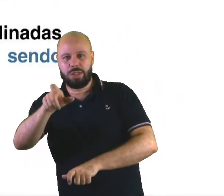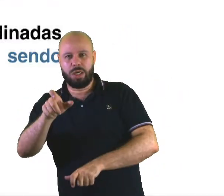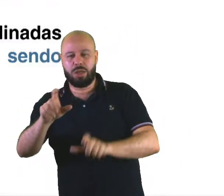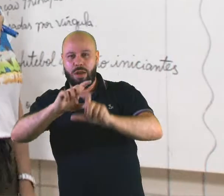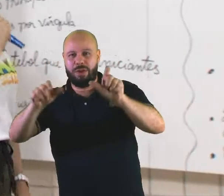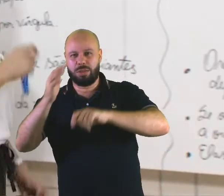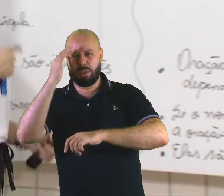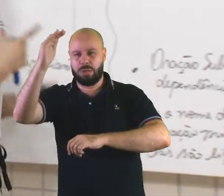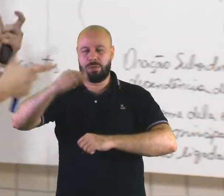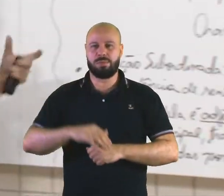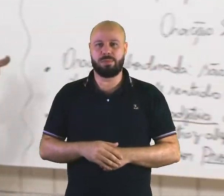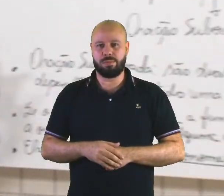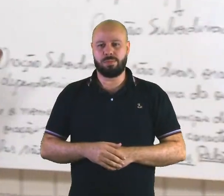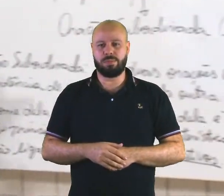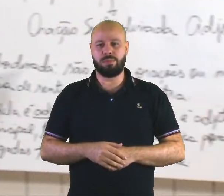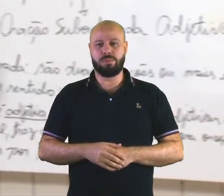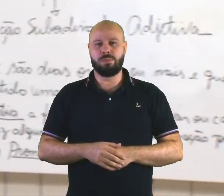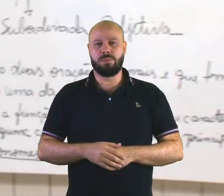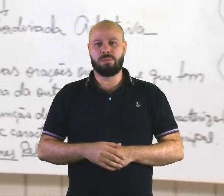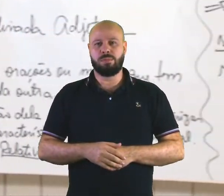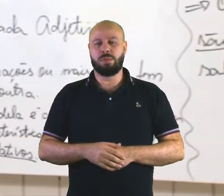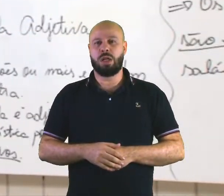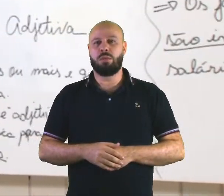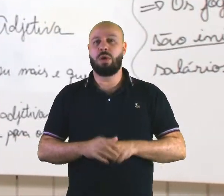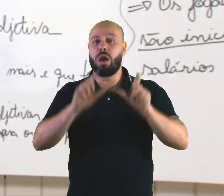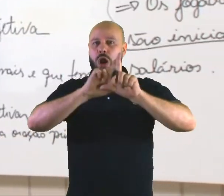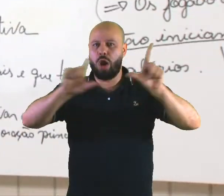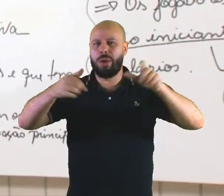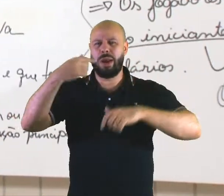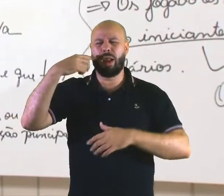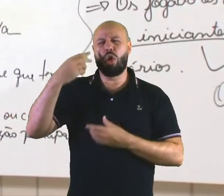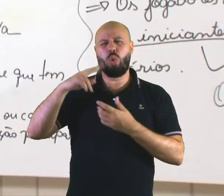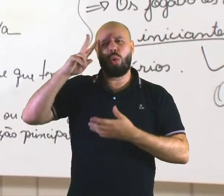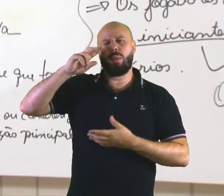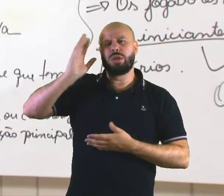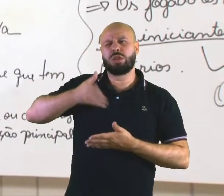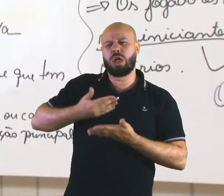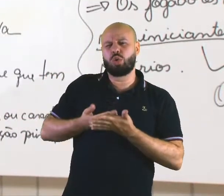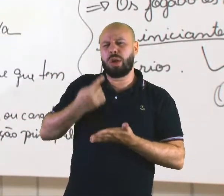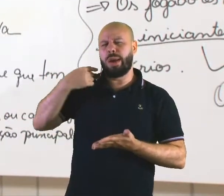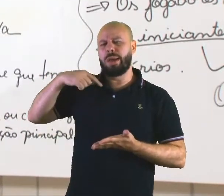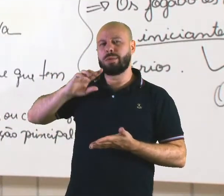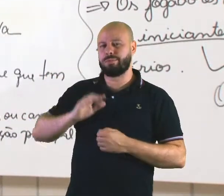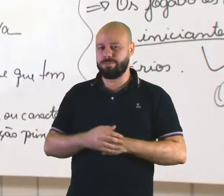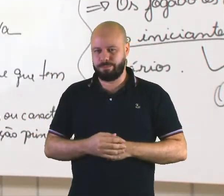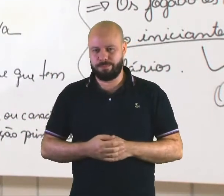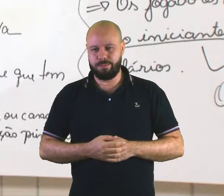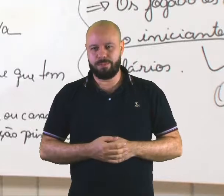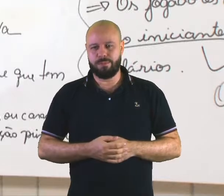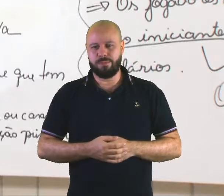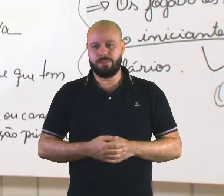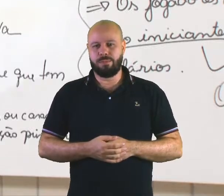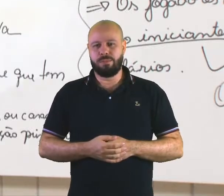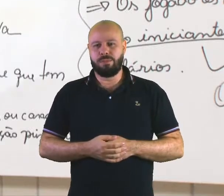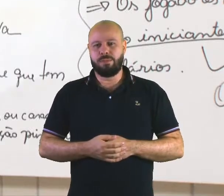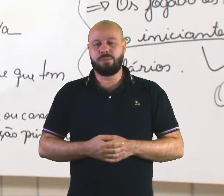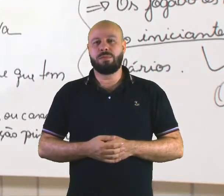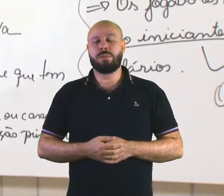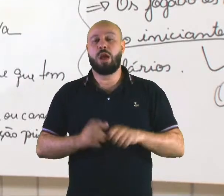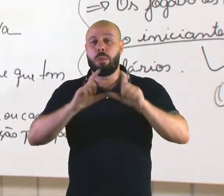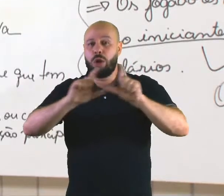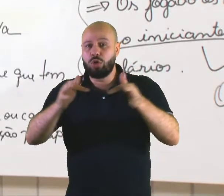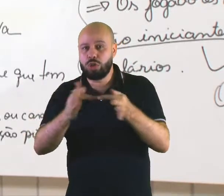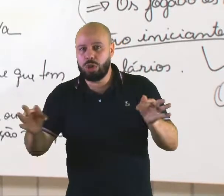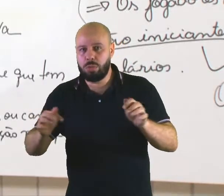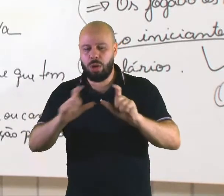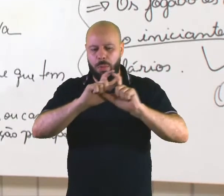Vamos aqui no quadro para a gente relembrar algo que nós já estudamos na aula passada. Nós estudamos sobre período simples